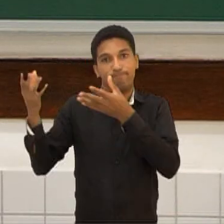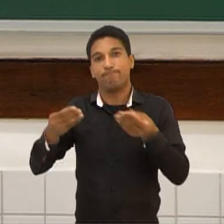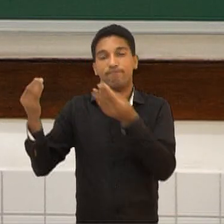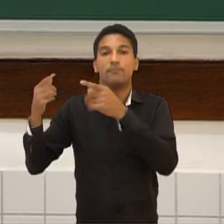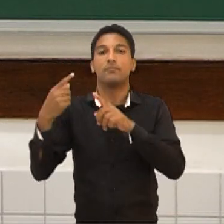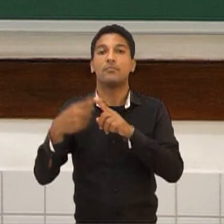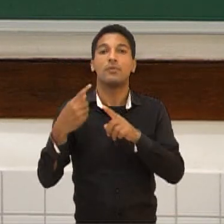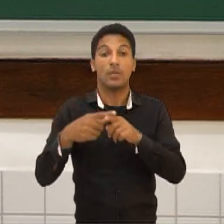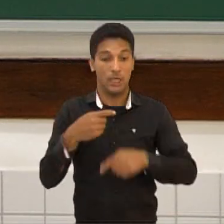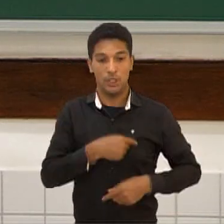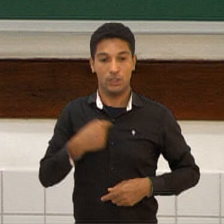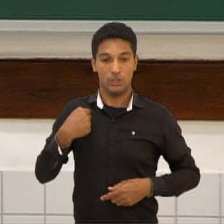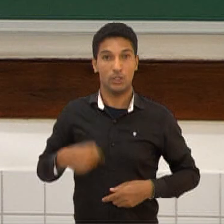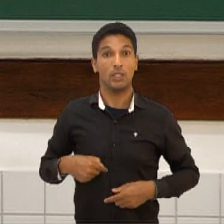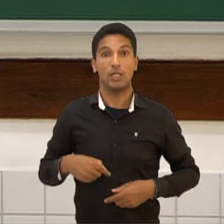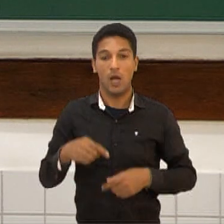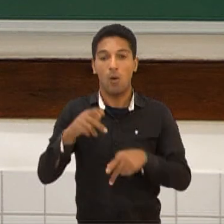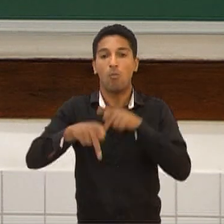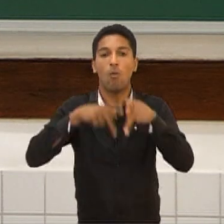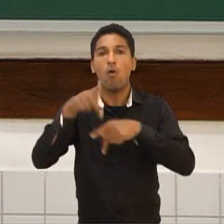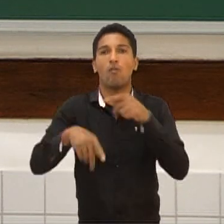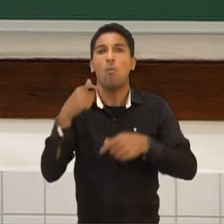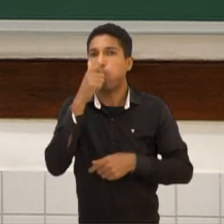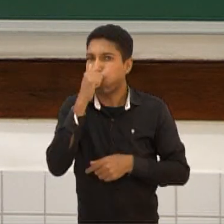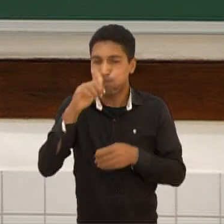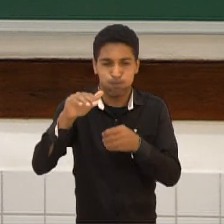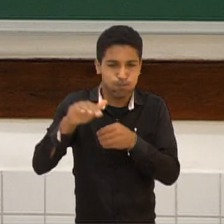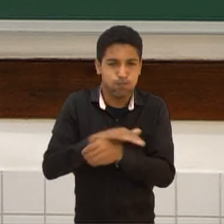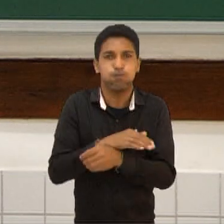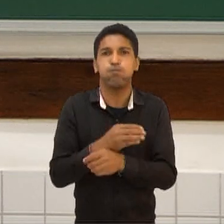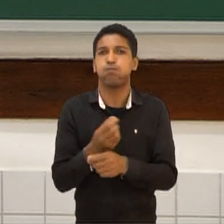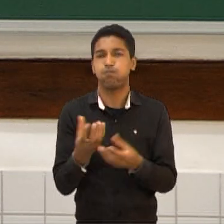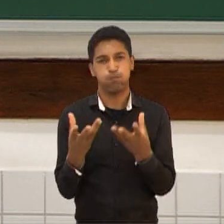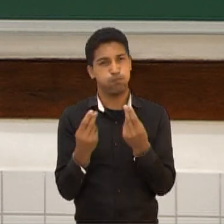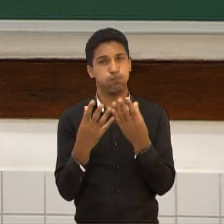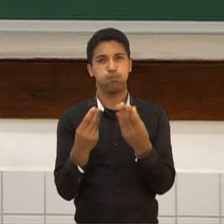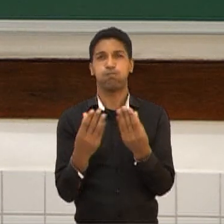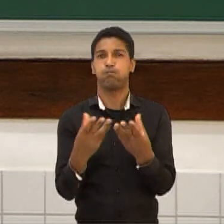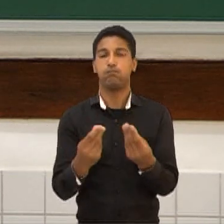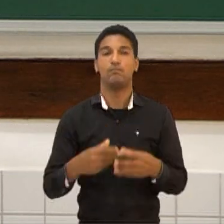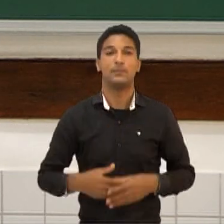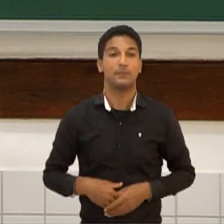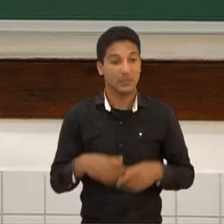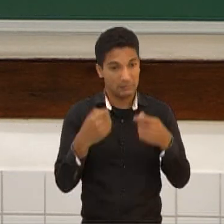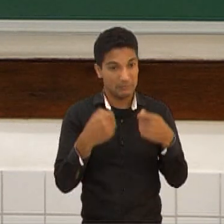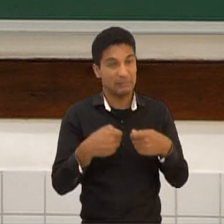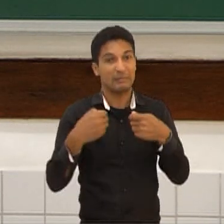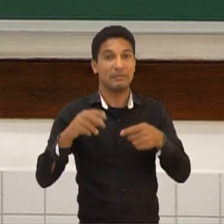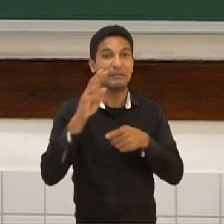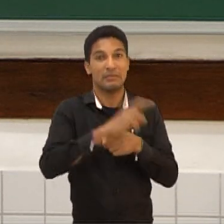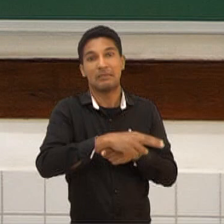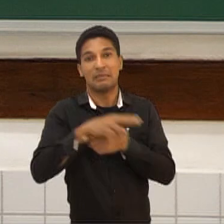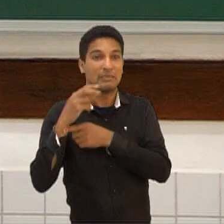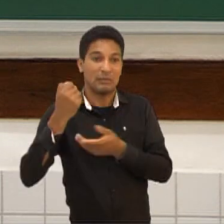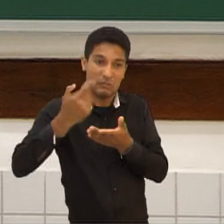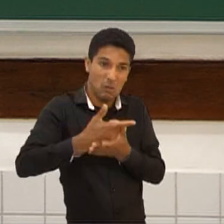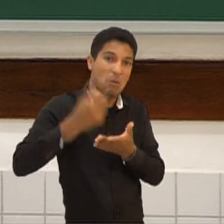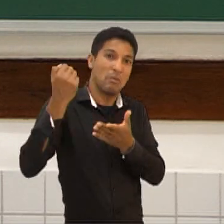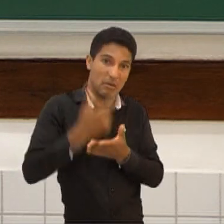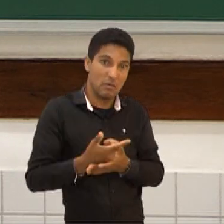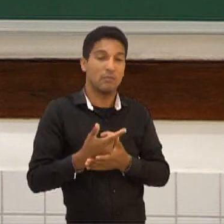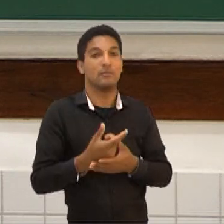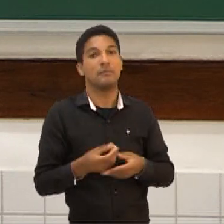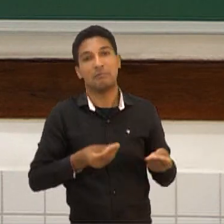que são importados pela China. Inclusive agora na pandemia, uma crise aí no preço do arroz, né?